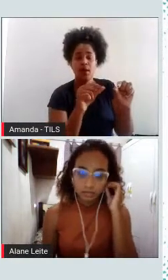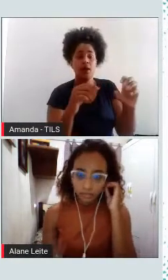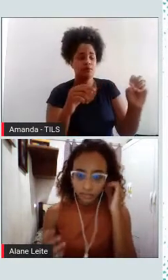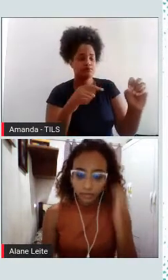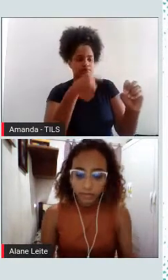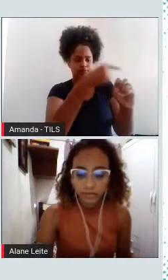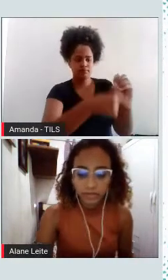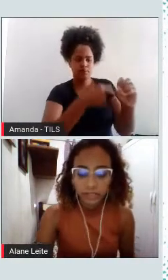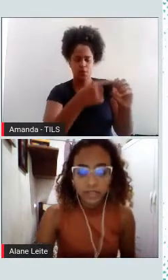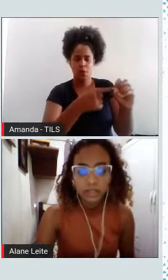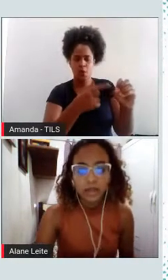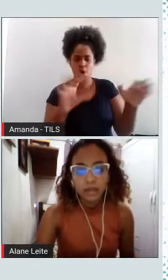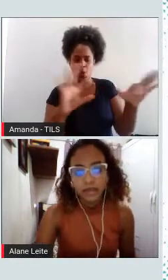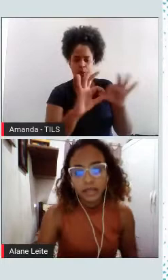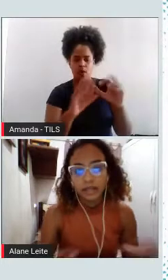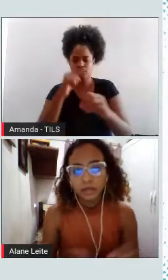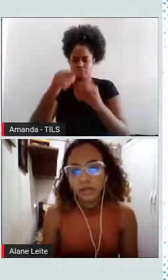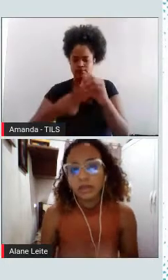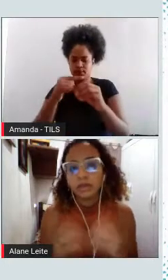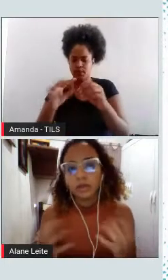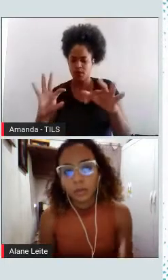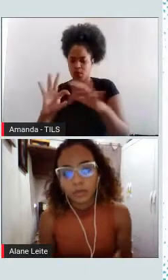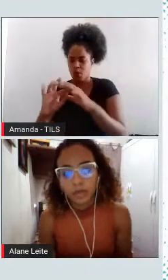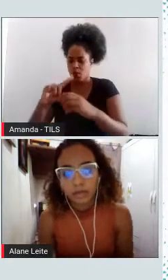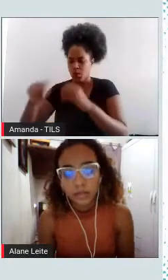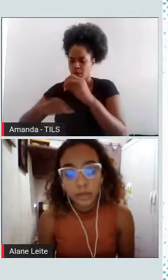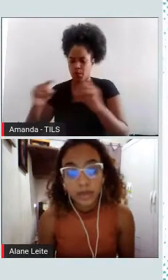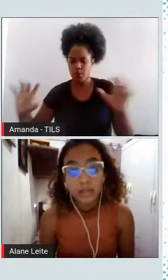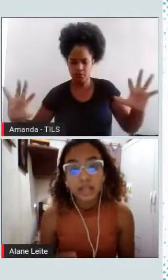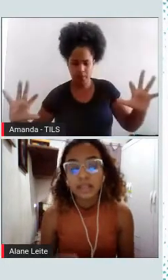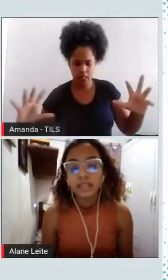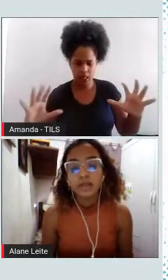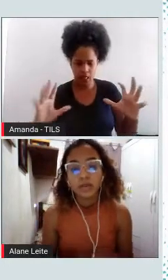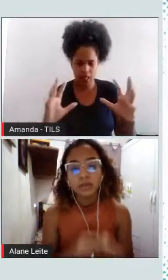Então, como eu disse a vocês, matéria é tudo aquilo que ocupa um lugar no